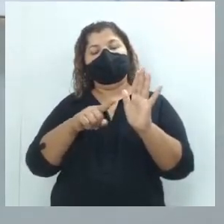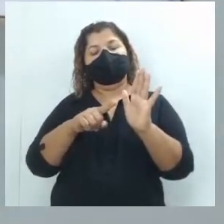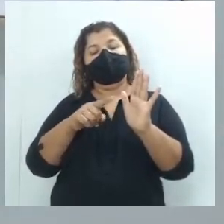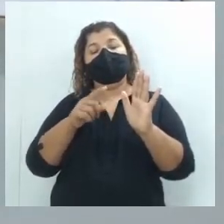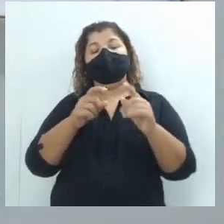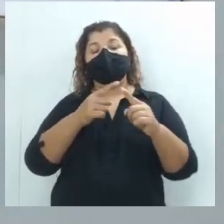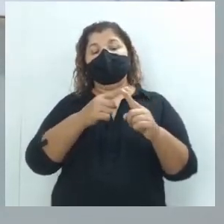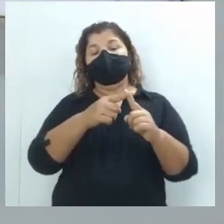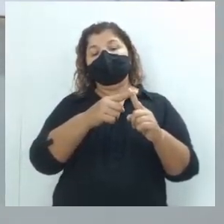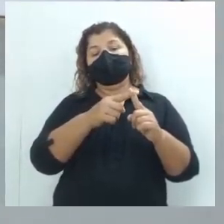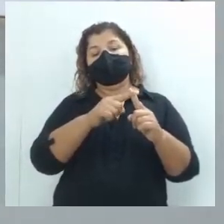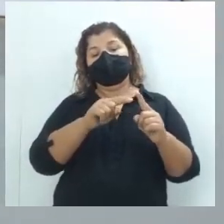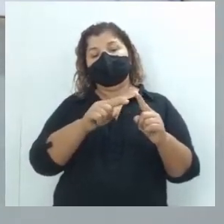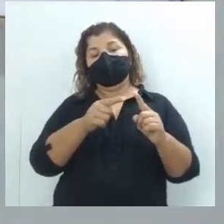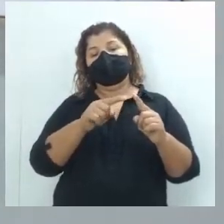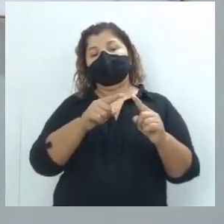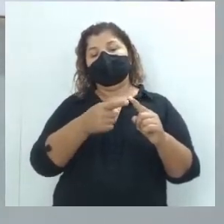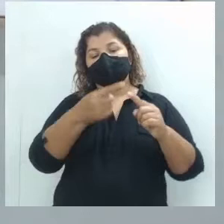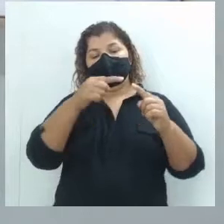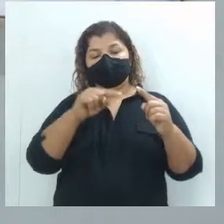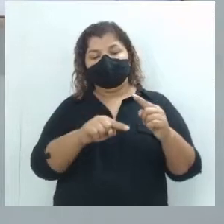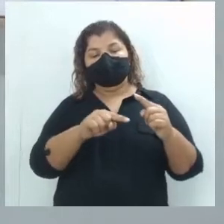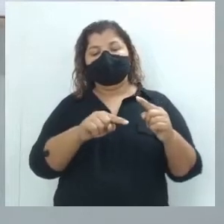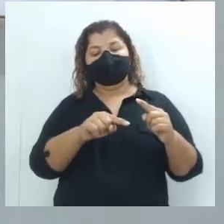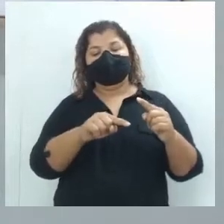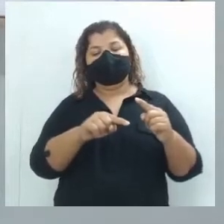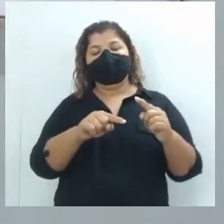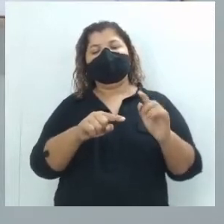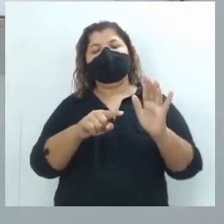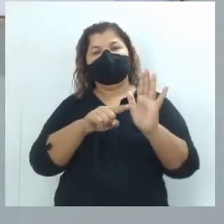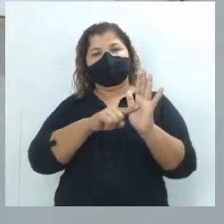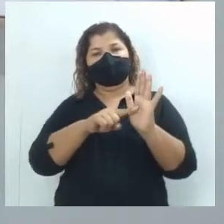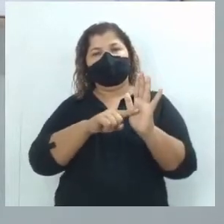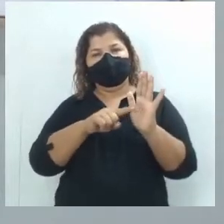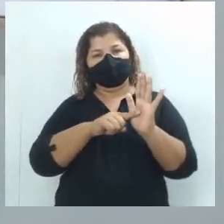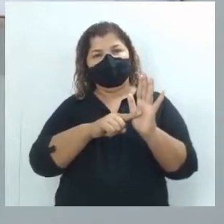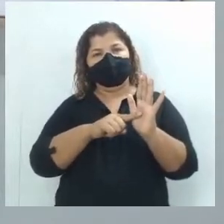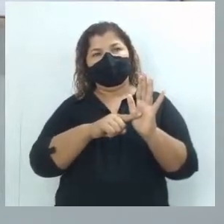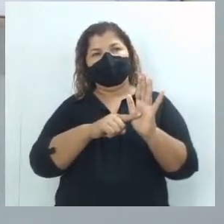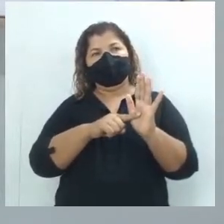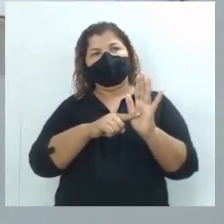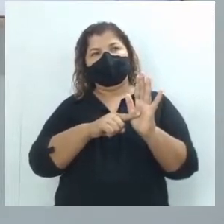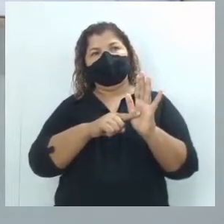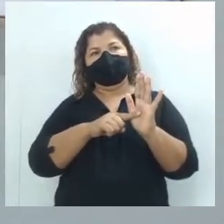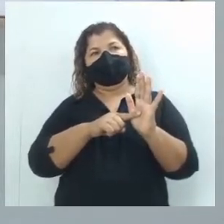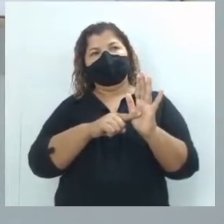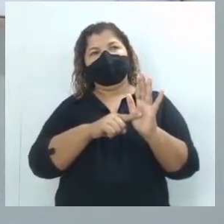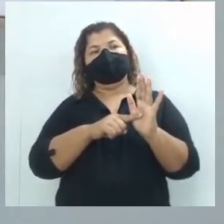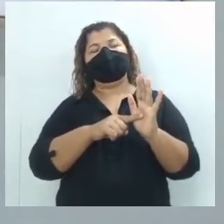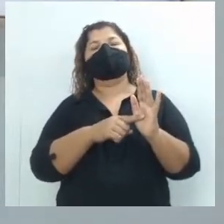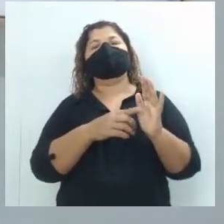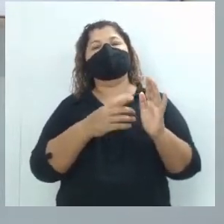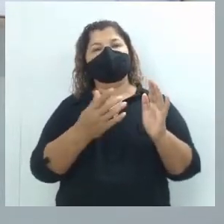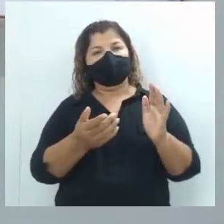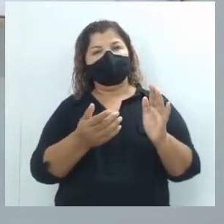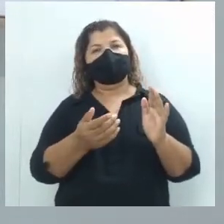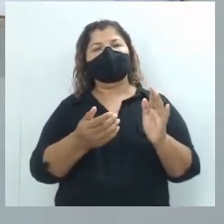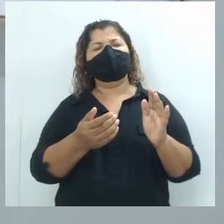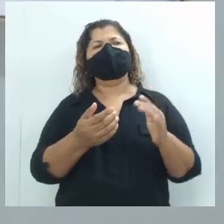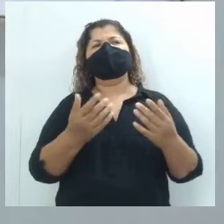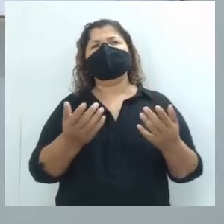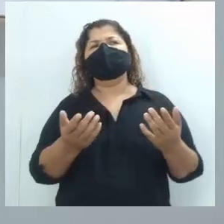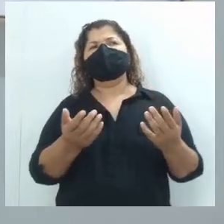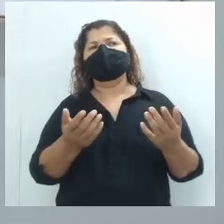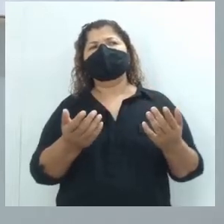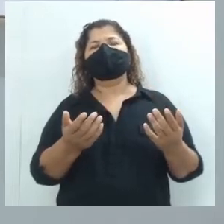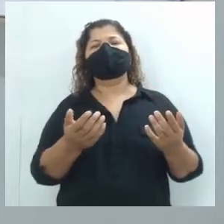RNA contrário, então isso aqui vai ser um RNA negativo. Você vai produzir um RNA negativo. Aí você pode dizer assim,